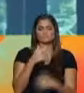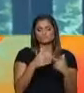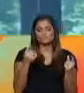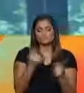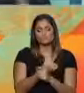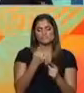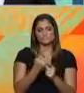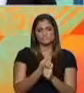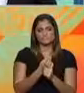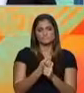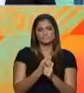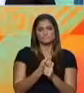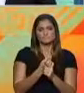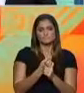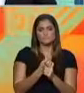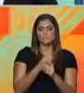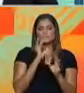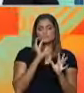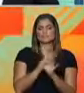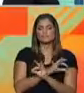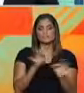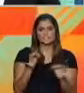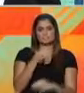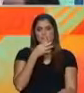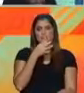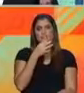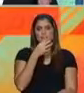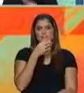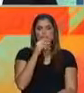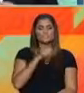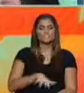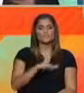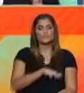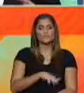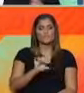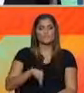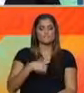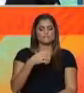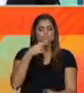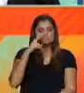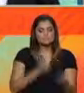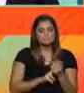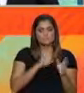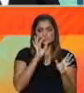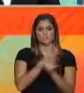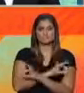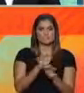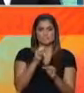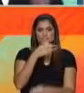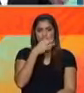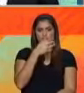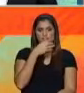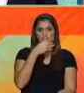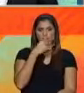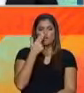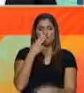uma diversidade de ofertas incrível. Estamos a falar de um território com um verde puro extraordinário. Sim. Estamos a falar de um